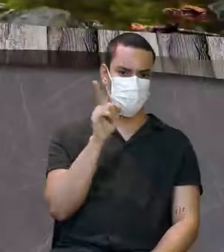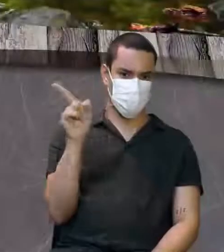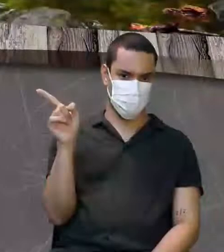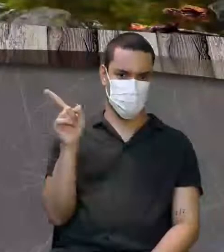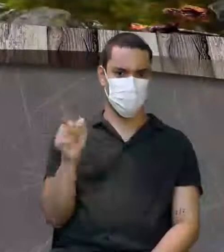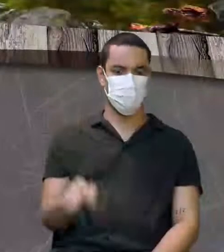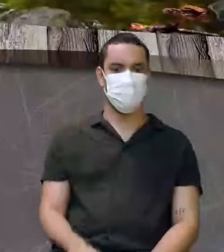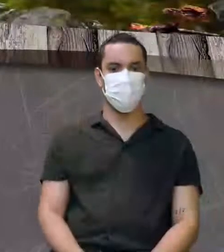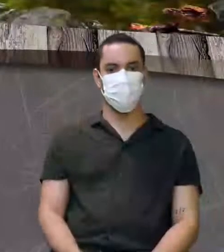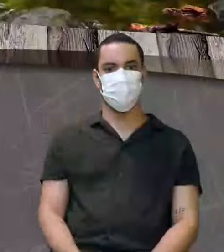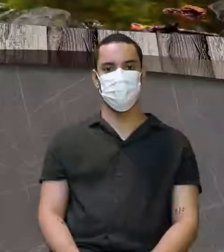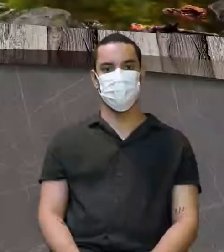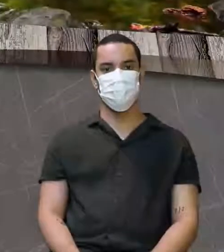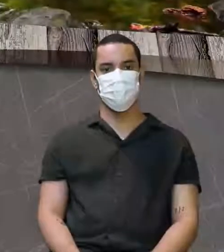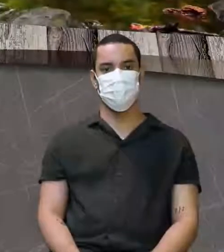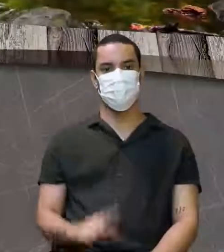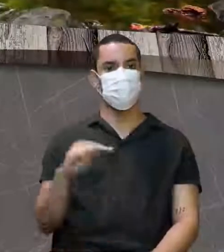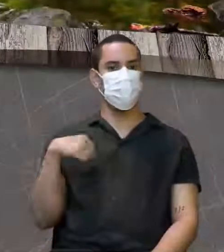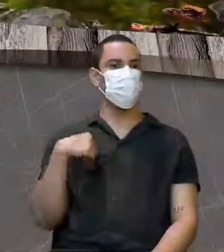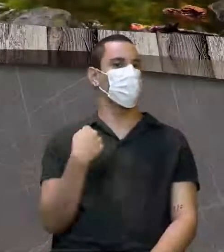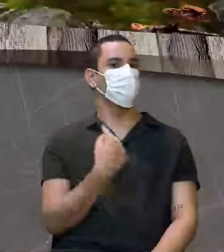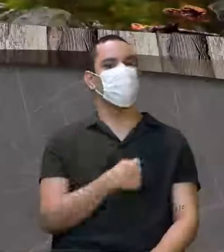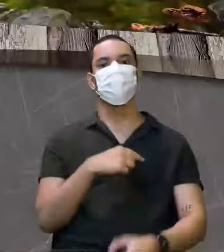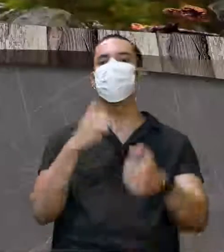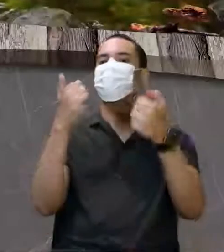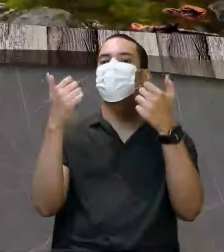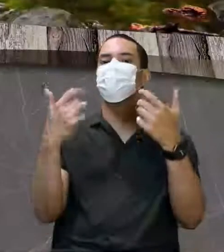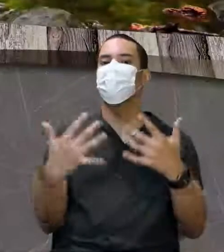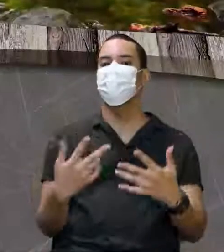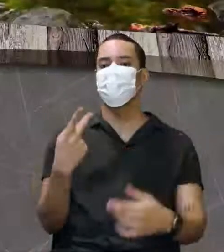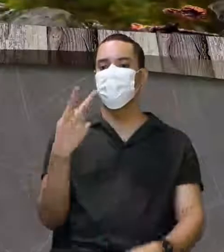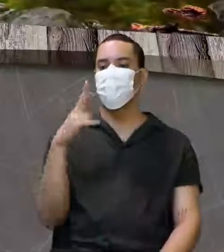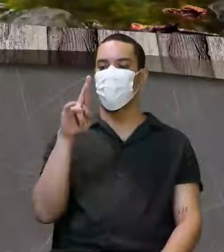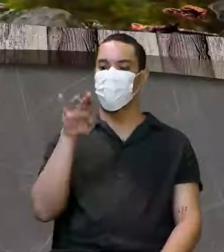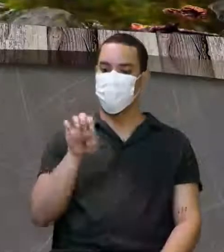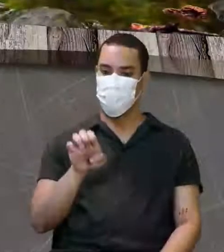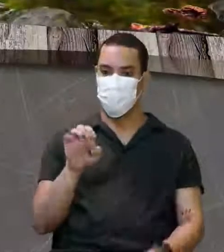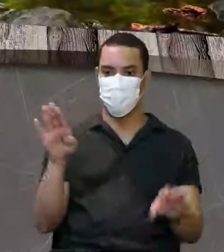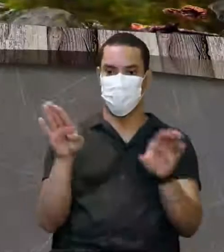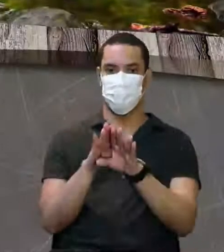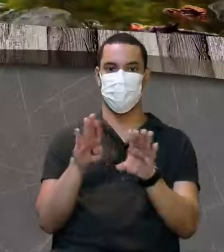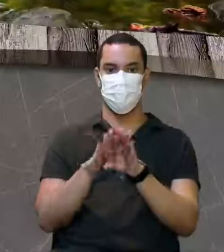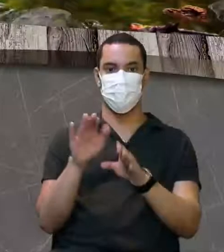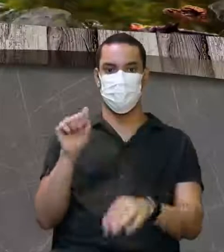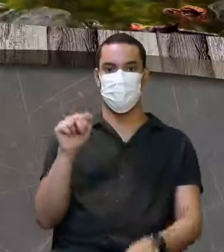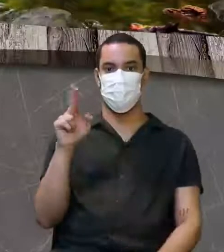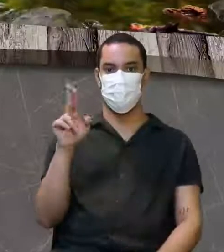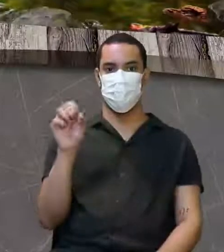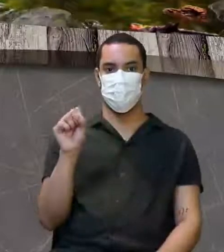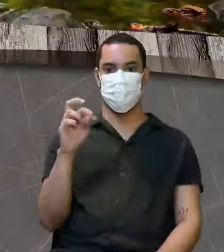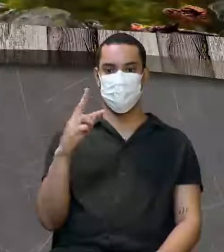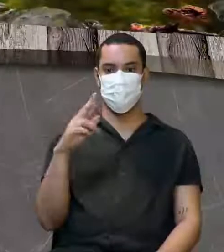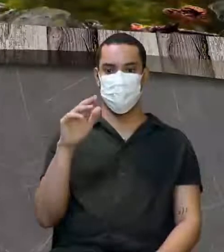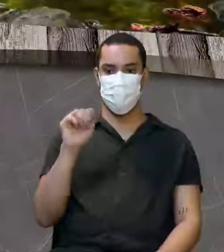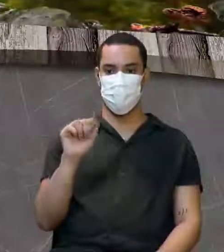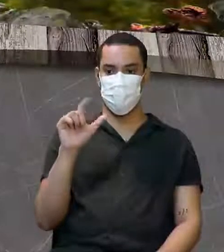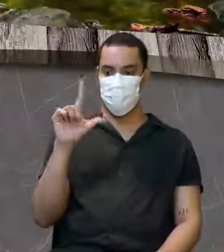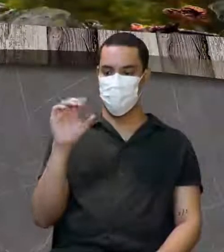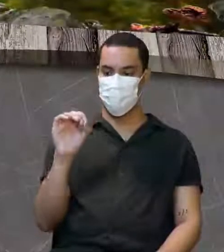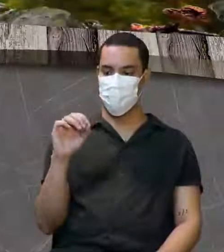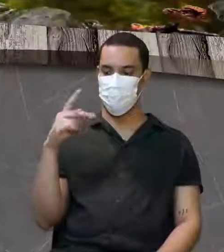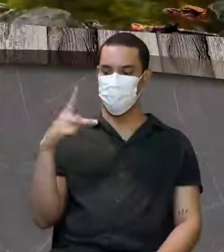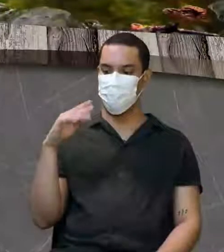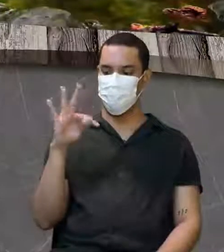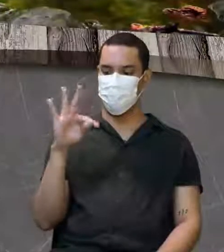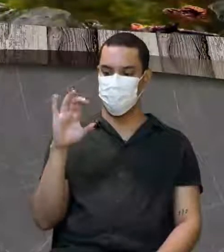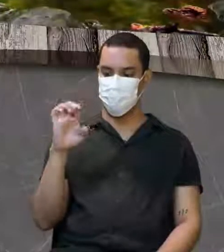para mim. Nós estamos falando dos pré- e dos australopitecos. Então, um